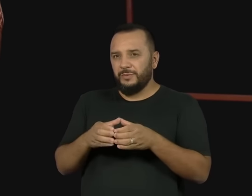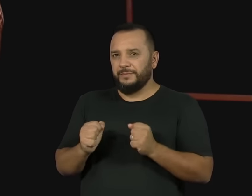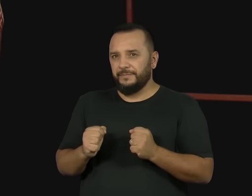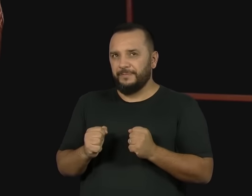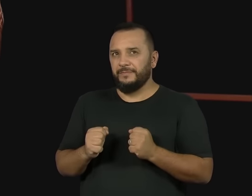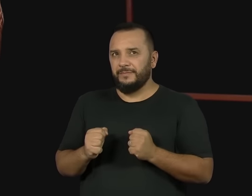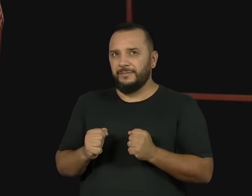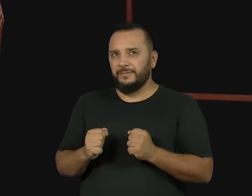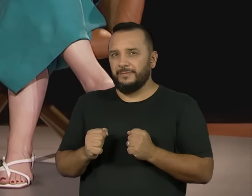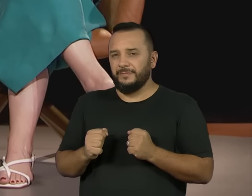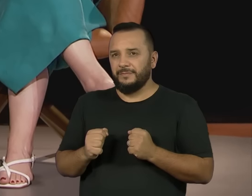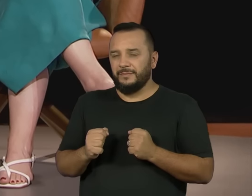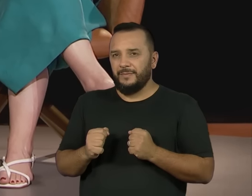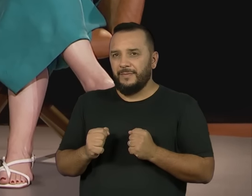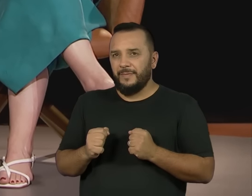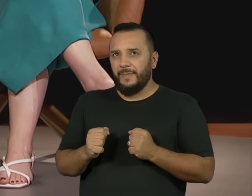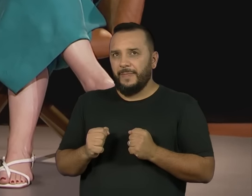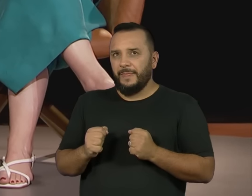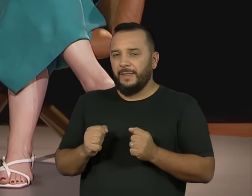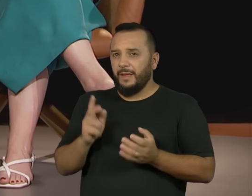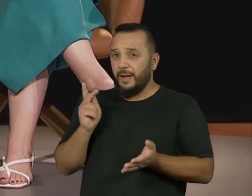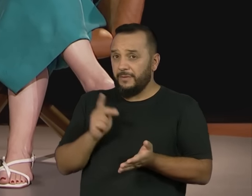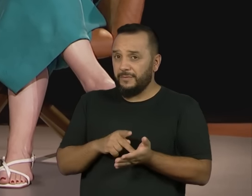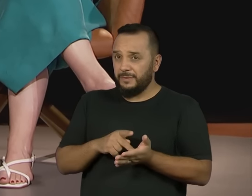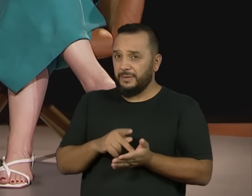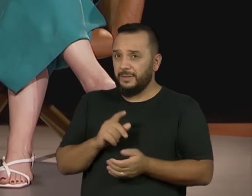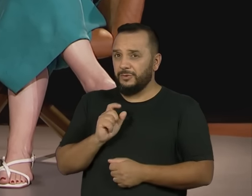E, na verdade,